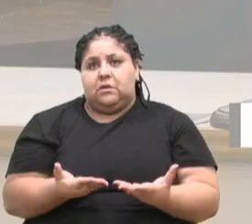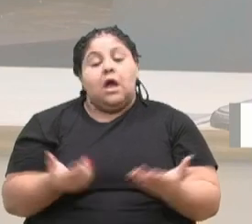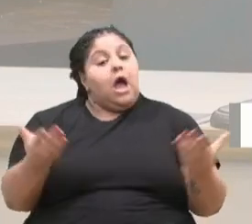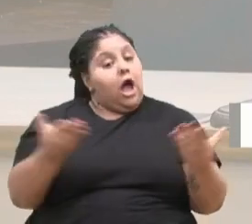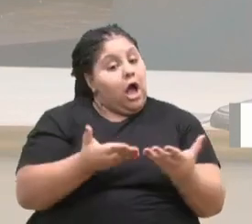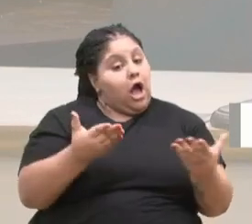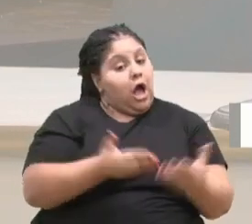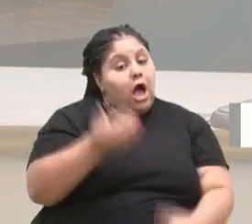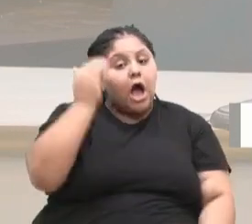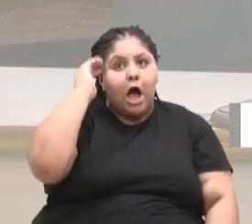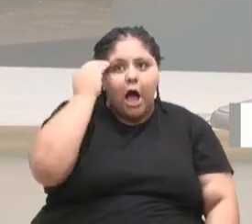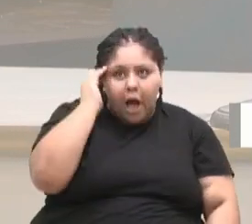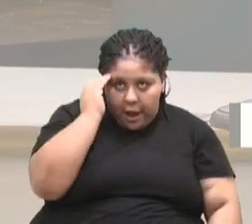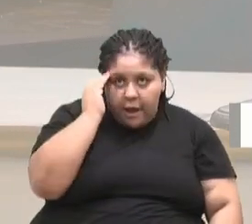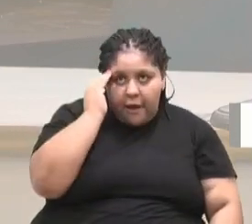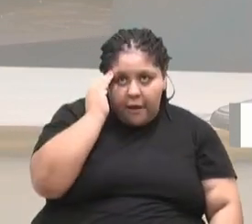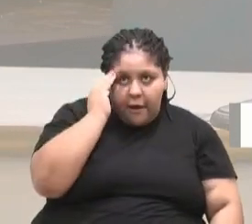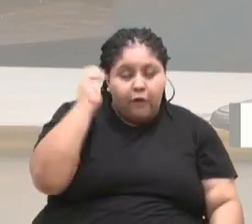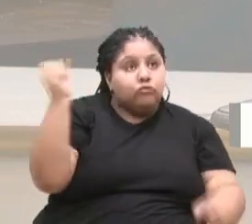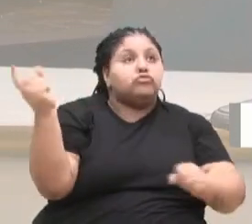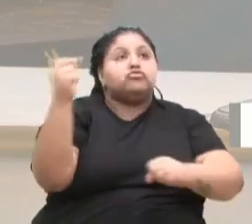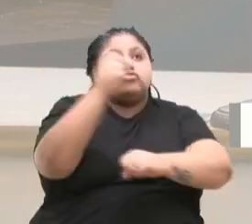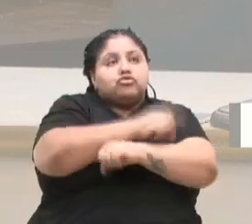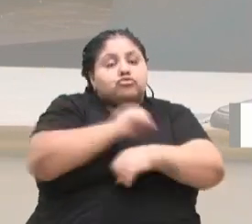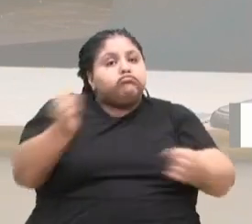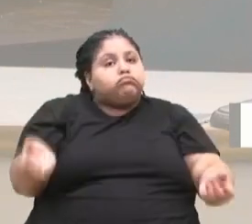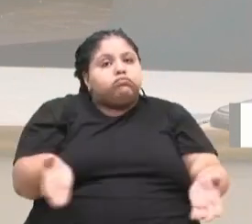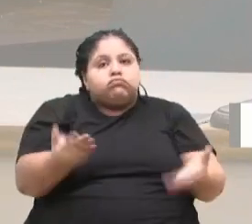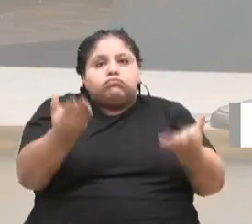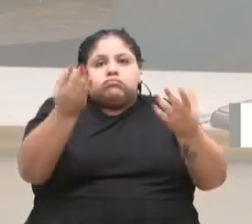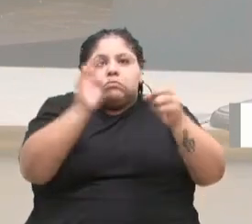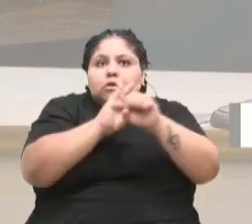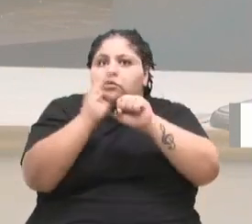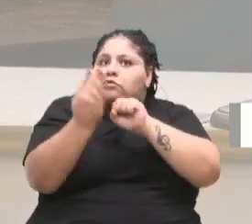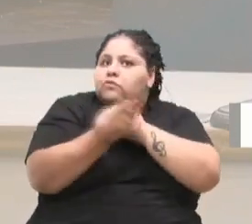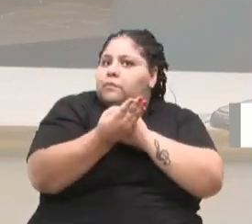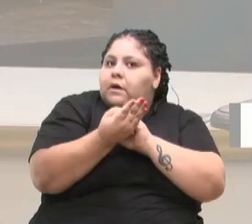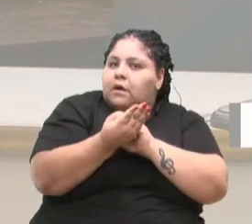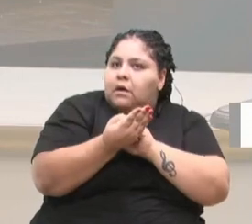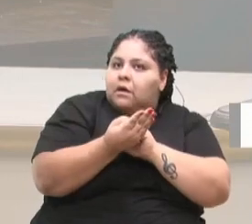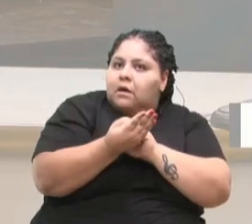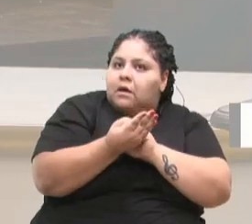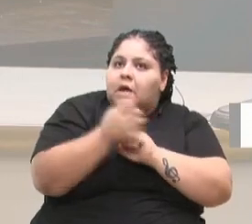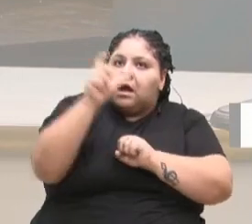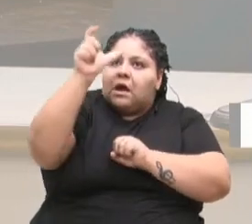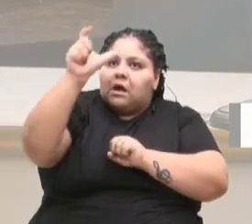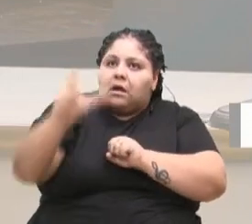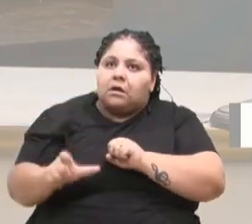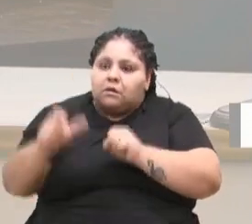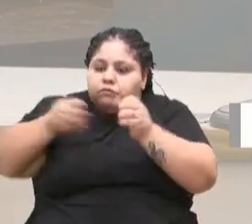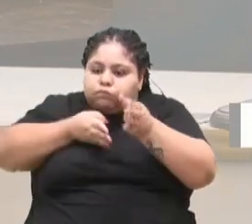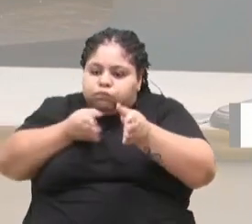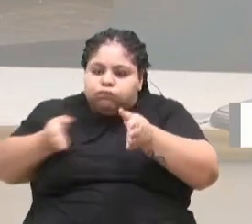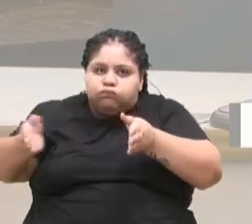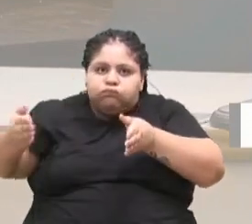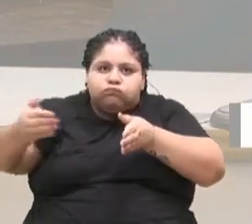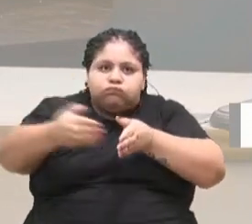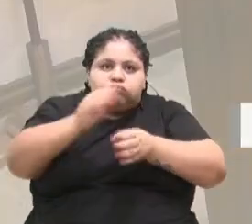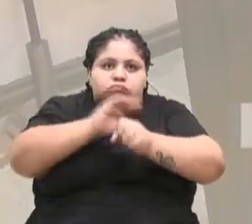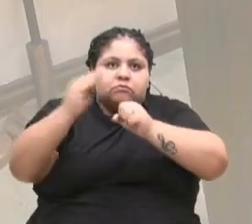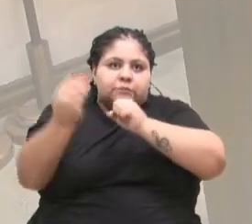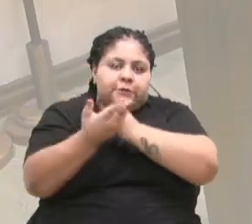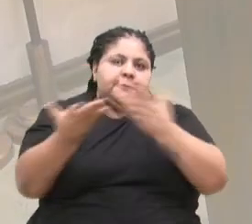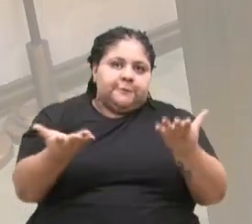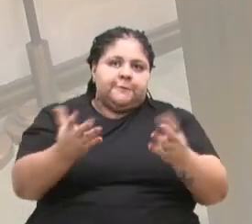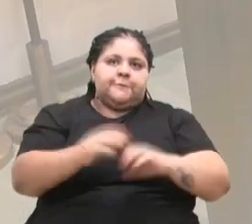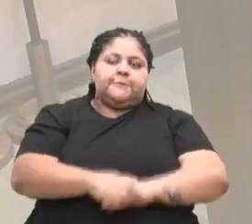mesma proatividade num dia festivo, como nossos bairros, para evitar alagamento, porque senão as pessoas estão deslizando também no bairro ladeira abaixo. Obrigado. Bom,